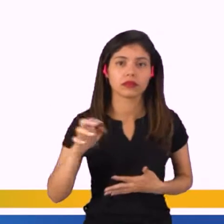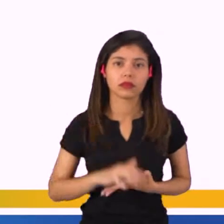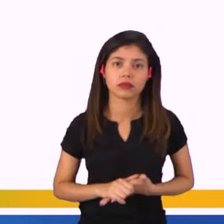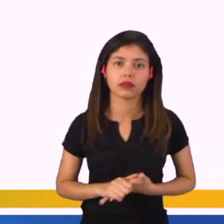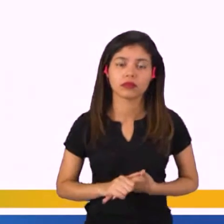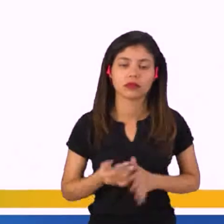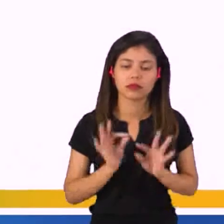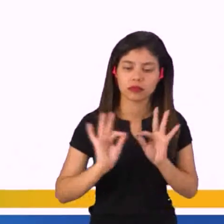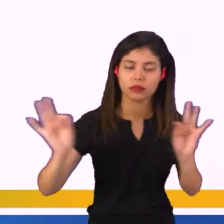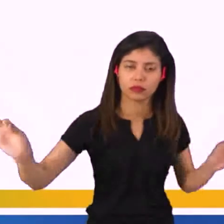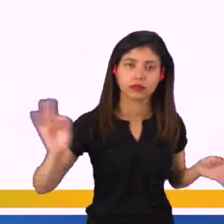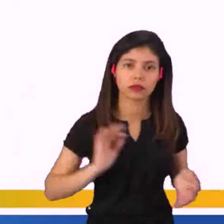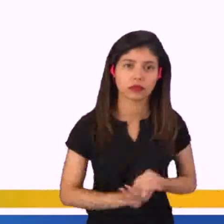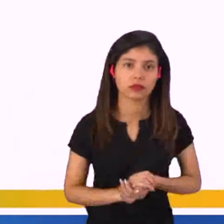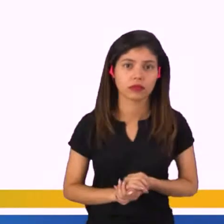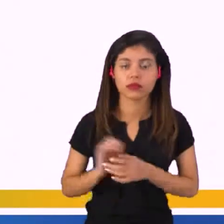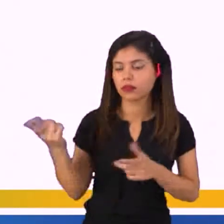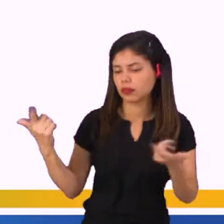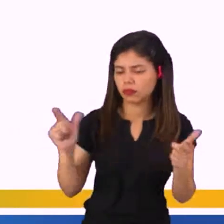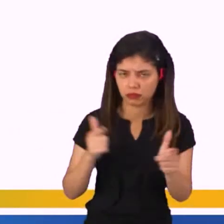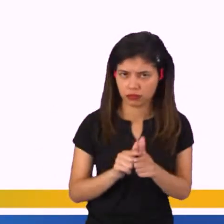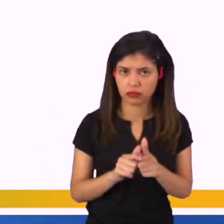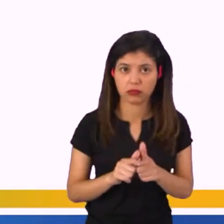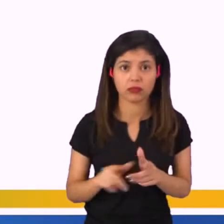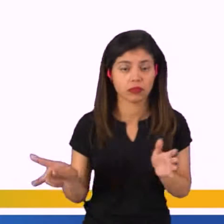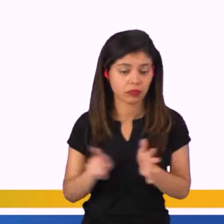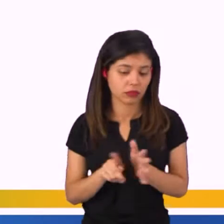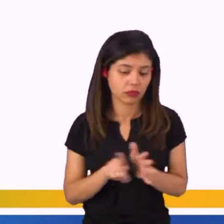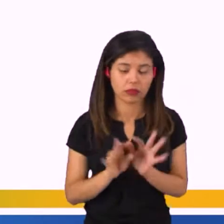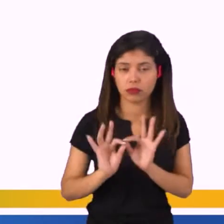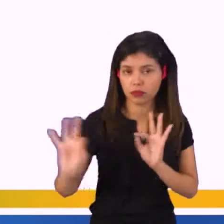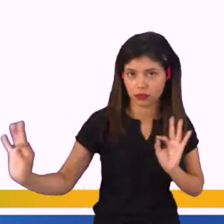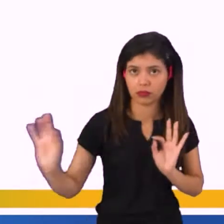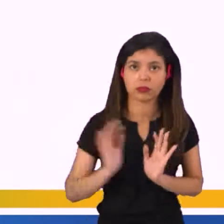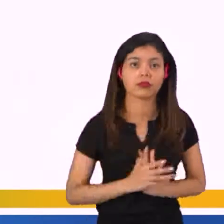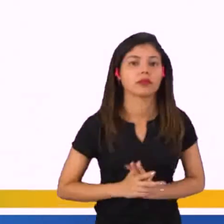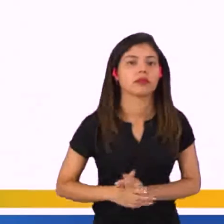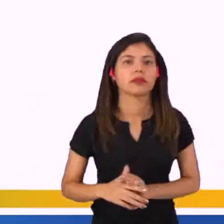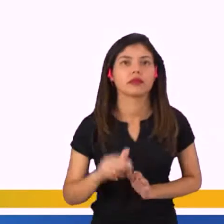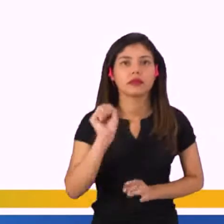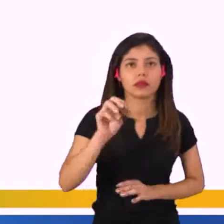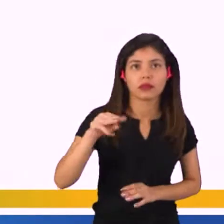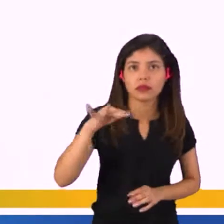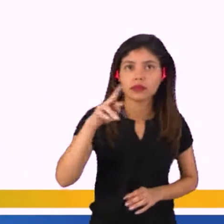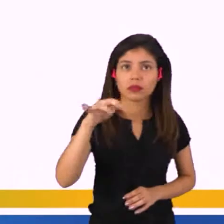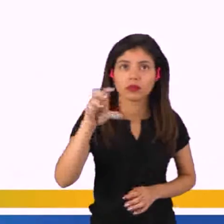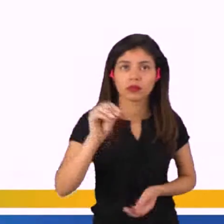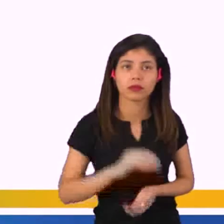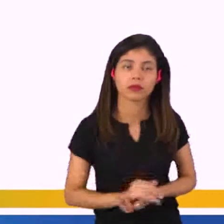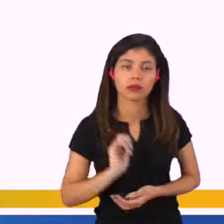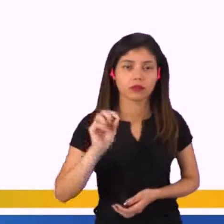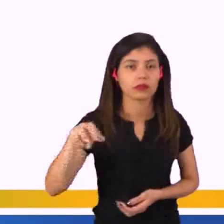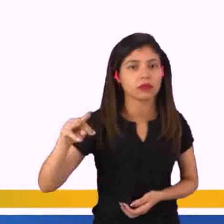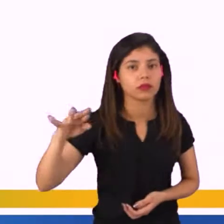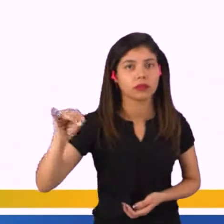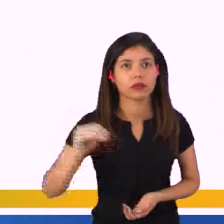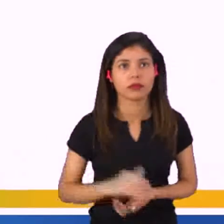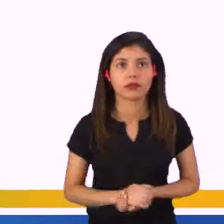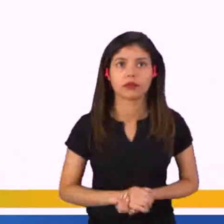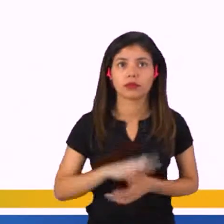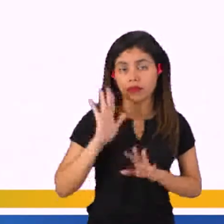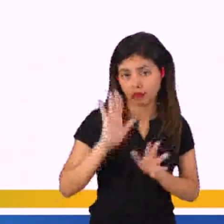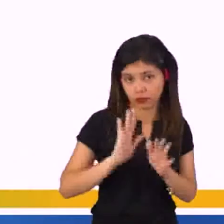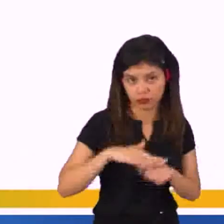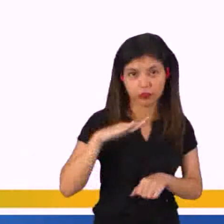de medida e de comprimento que sejam menores do que o metro, ou seja, os submúltiplos do metro. Então, as